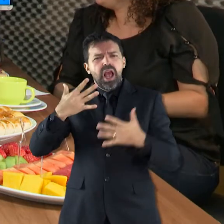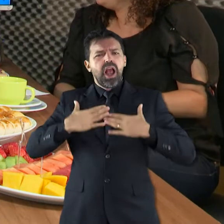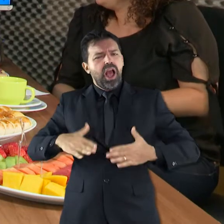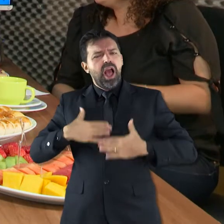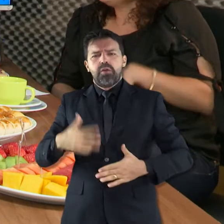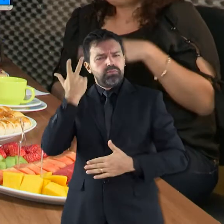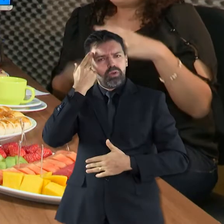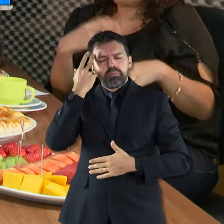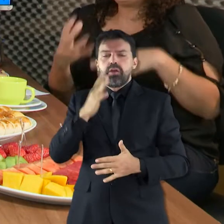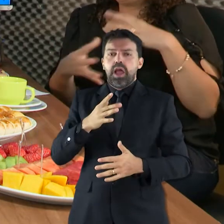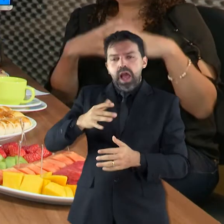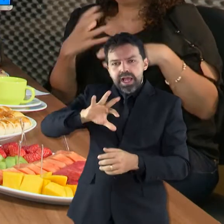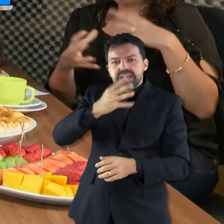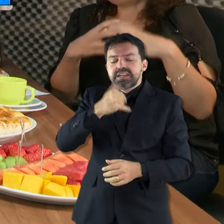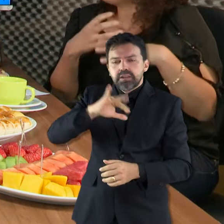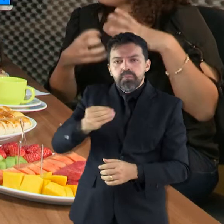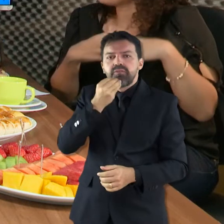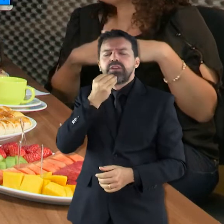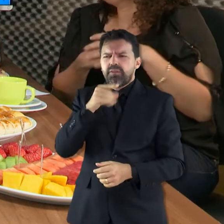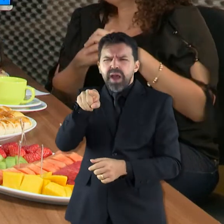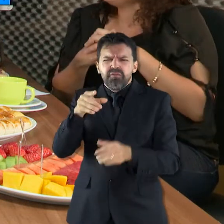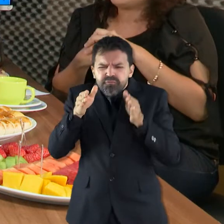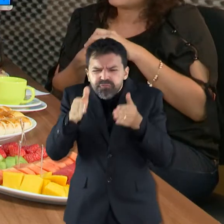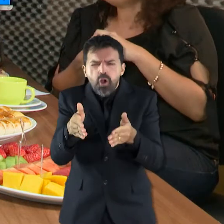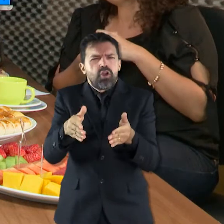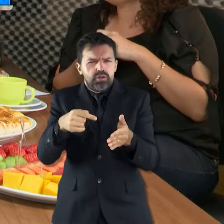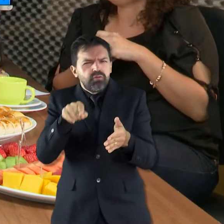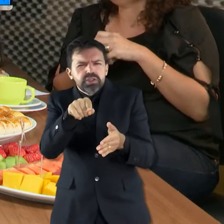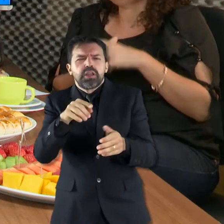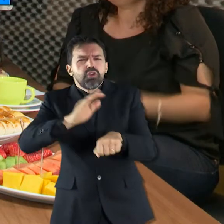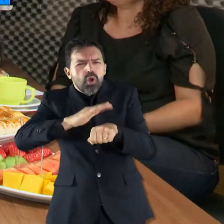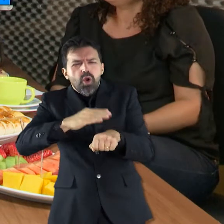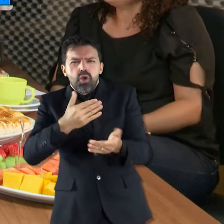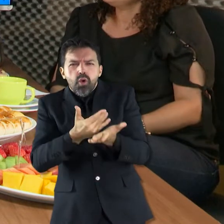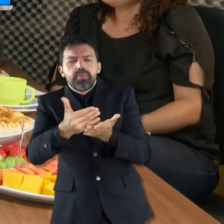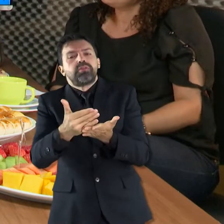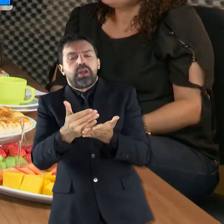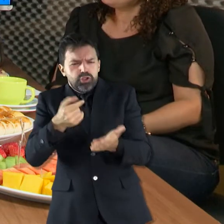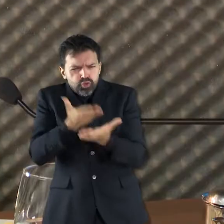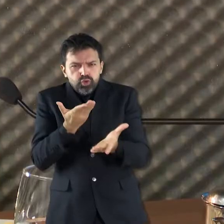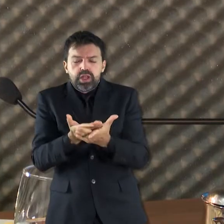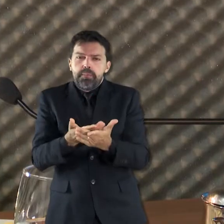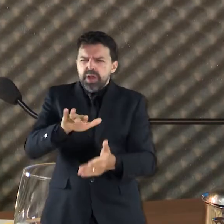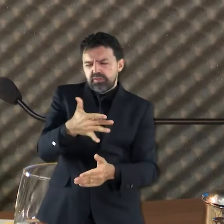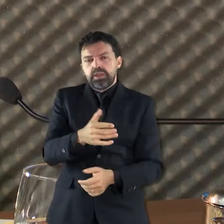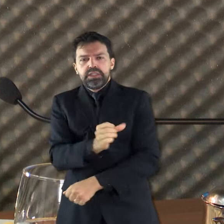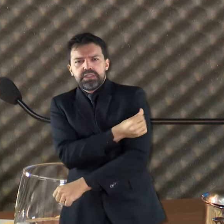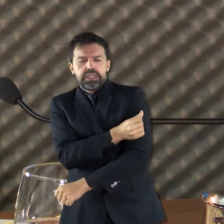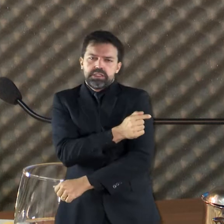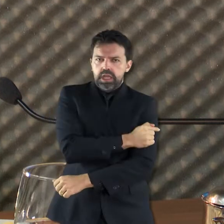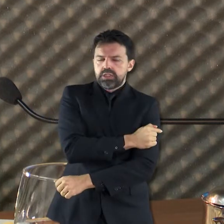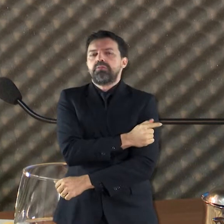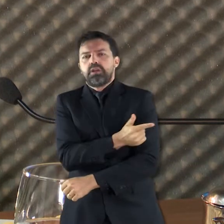bastante, né? E quando foi assim que você começou mesmo a focar assim, dizer, não, eu quero estudar? Não, mais ou menos 6ª, 7ª série que foi? Tinha que